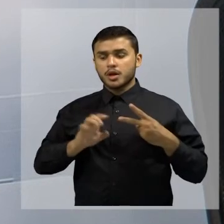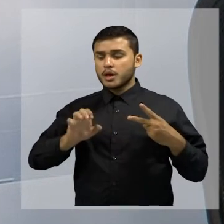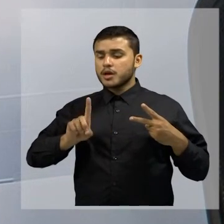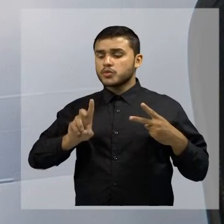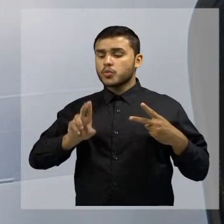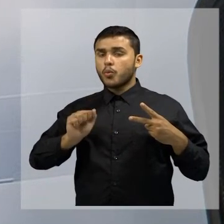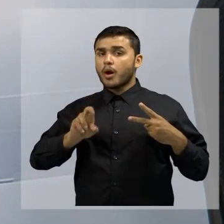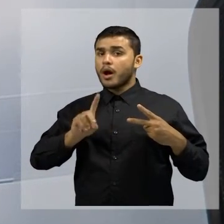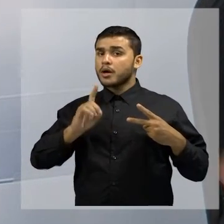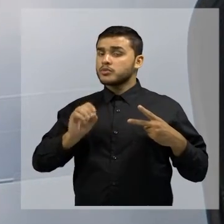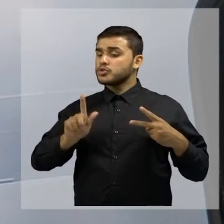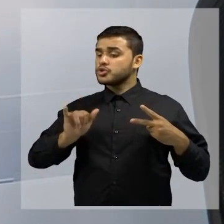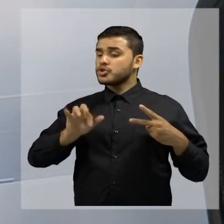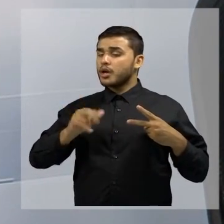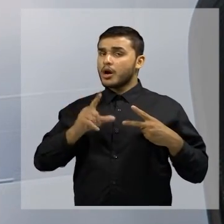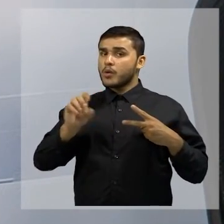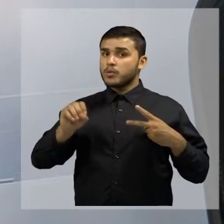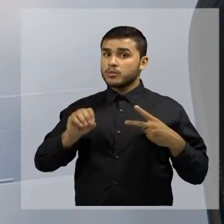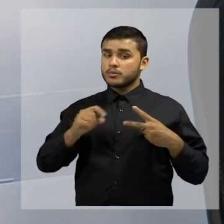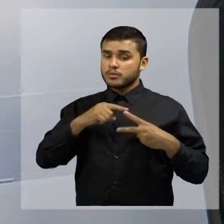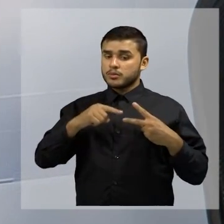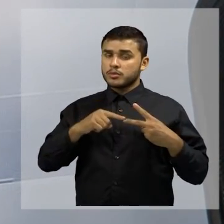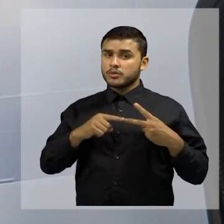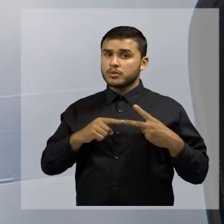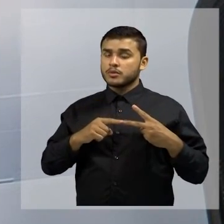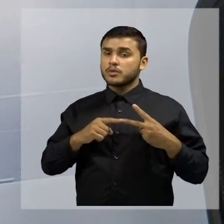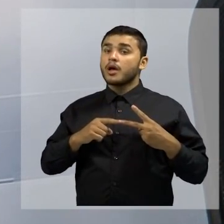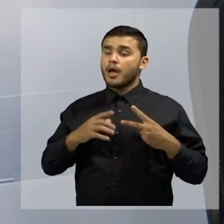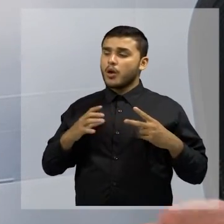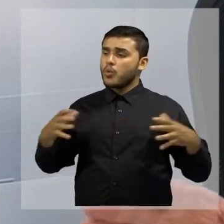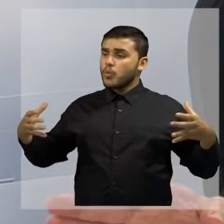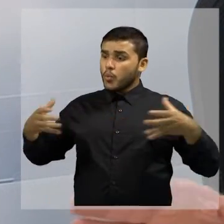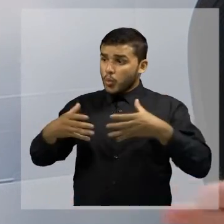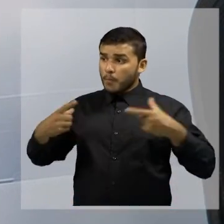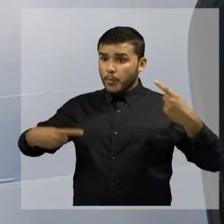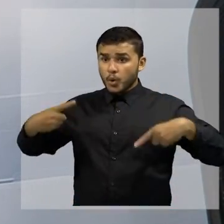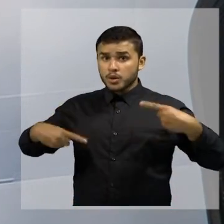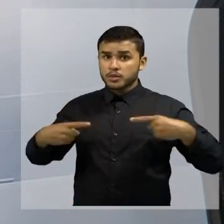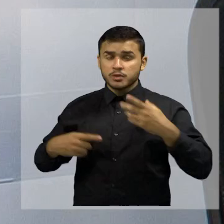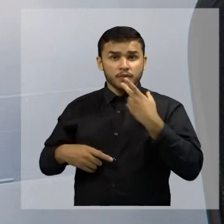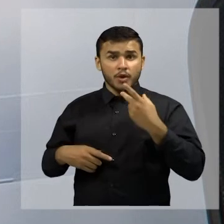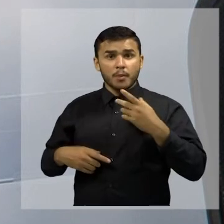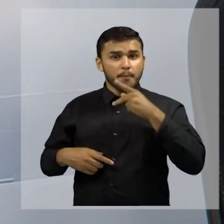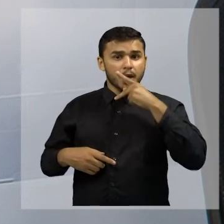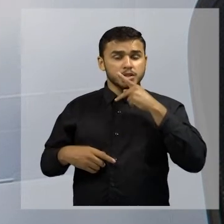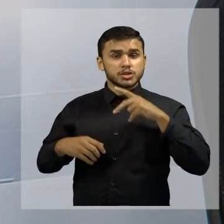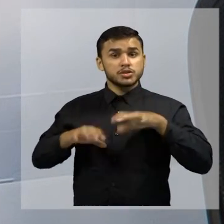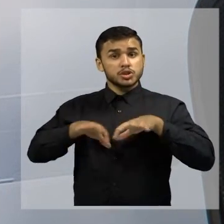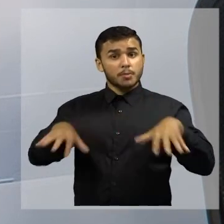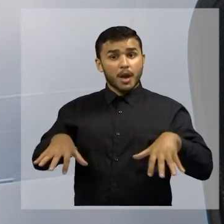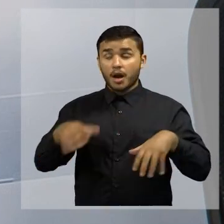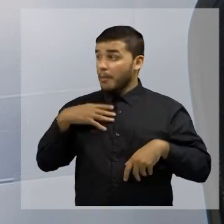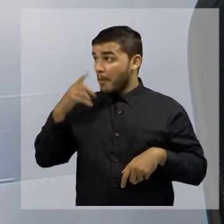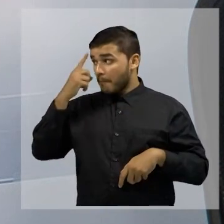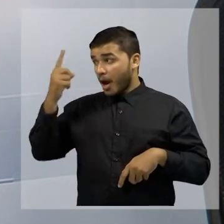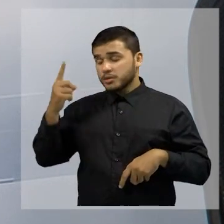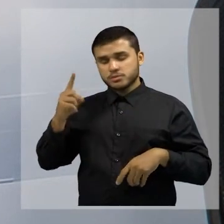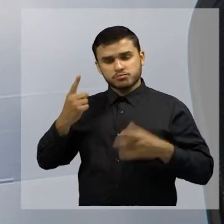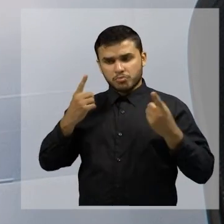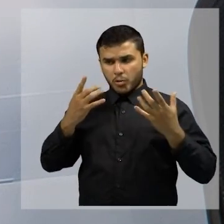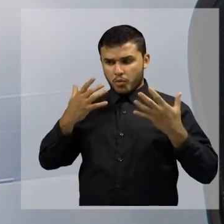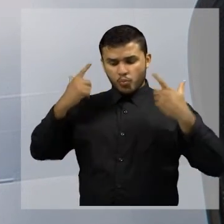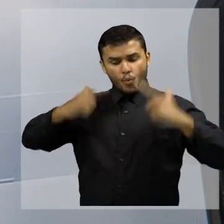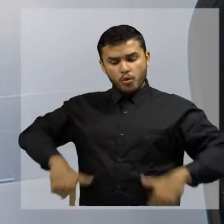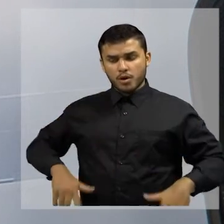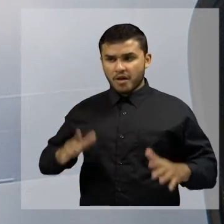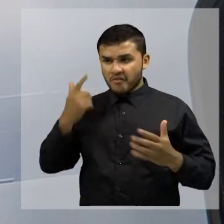do mesmo grupo político dele, que agora não estão mais no mesmo partido. Um está no PRO e o outro está no Podemos. Então, só para finalizar, é preciso